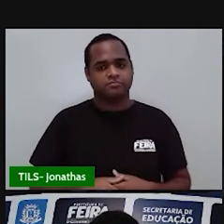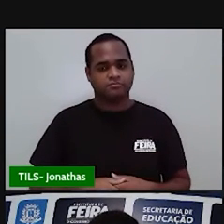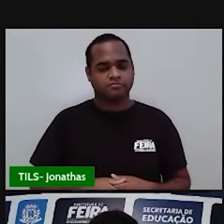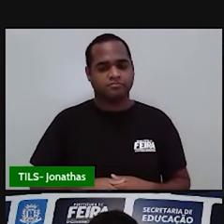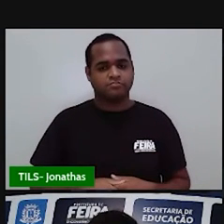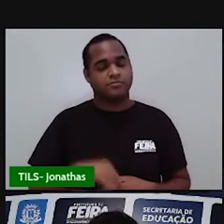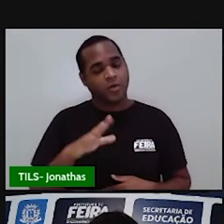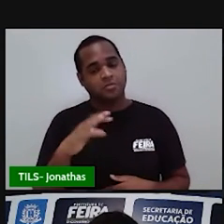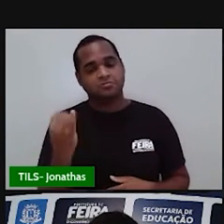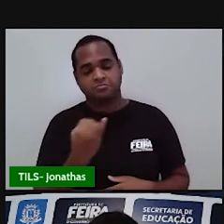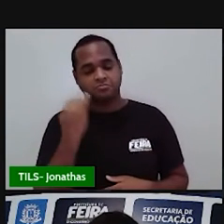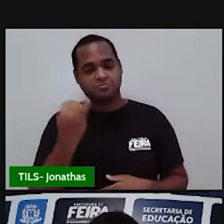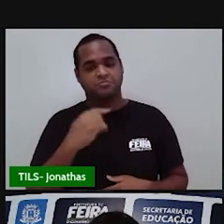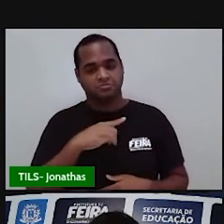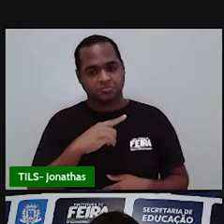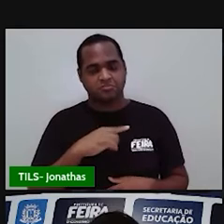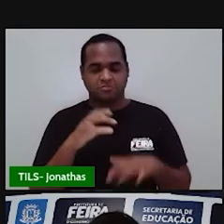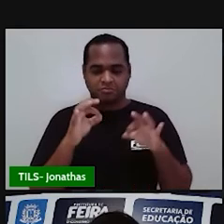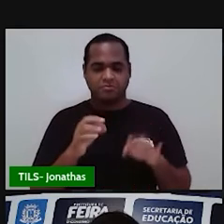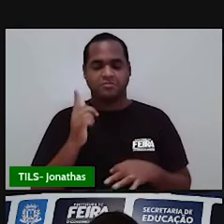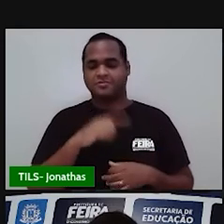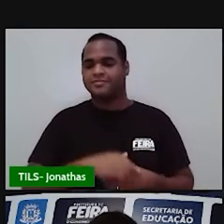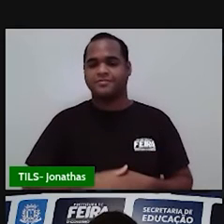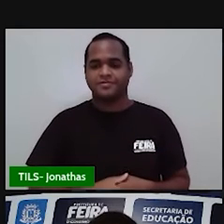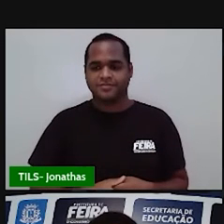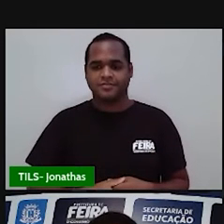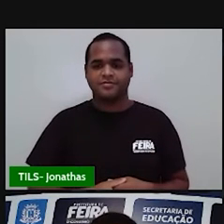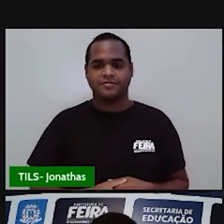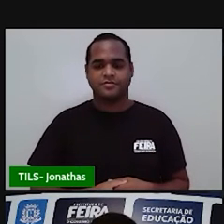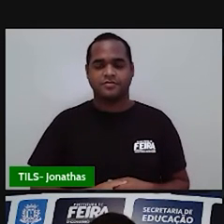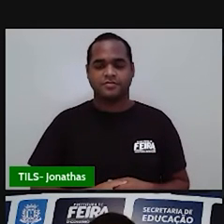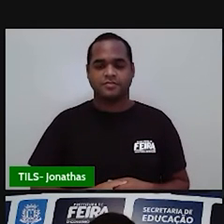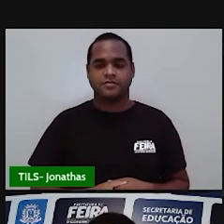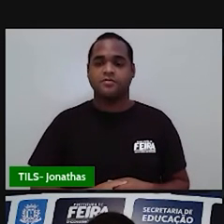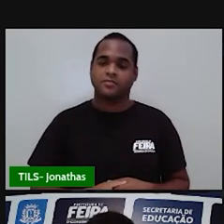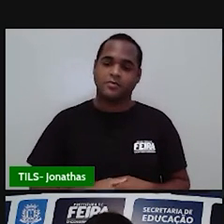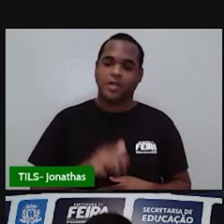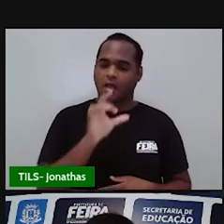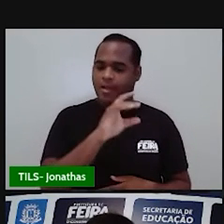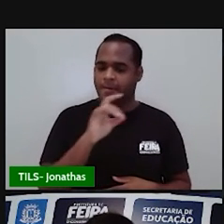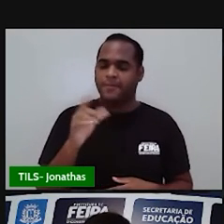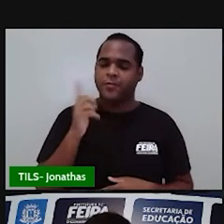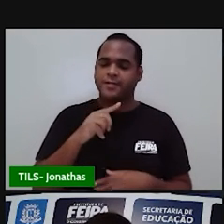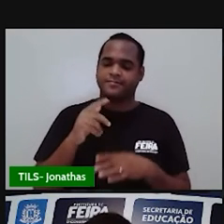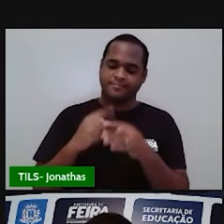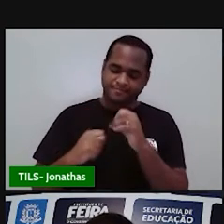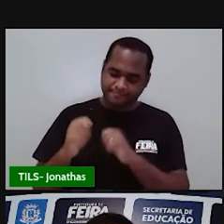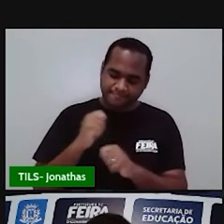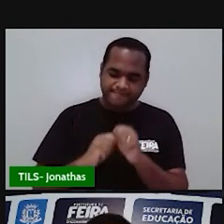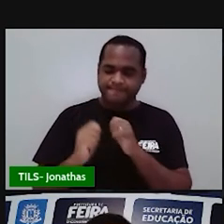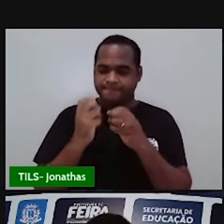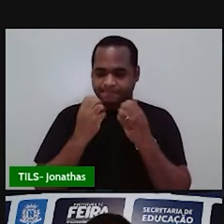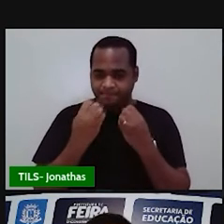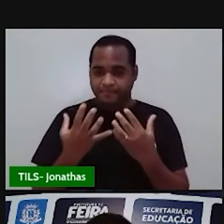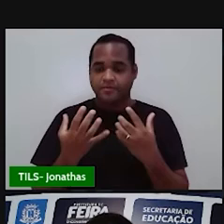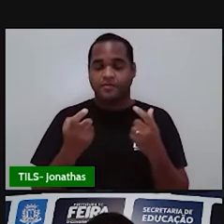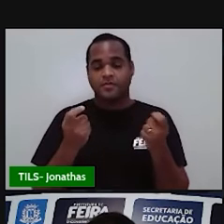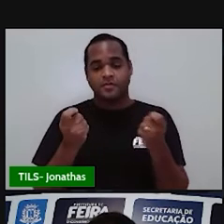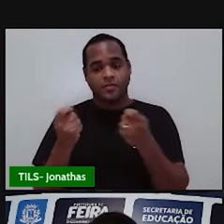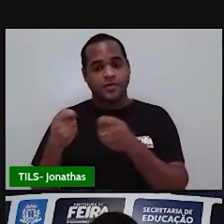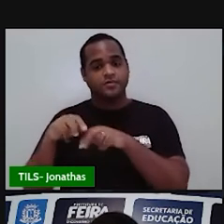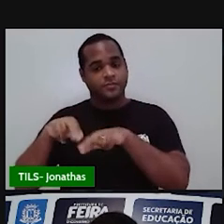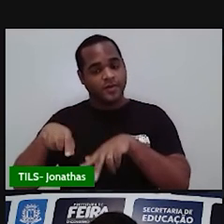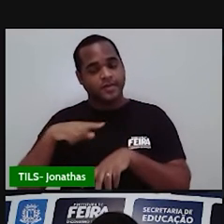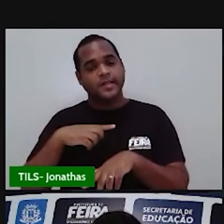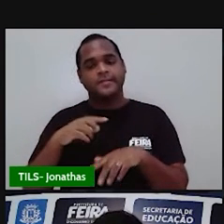quanto é importante, né? Faz com que a gente economize, faz com que a gente tenha a possibilidade